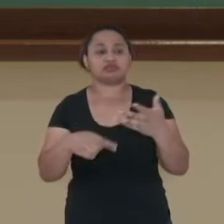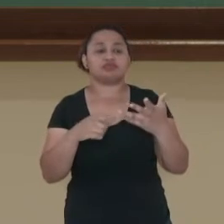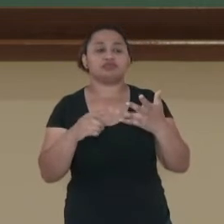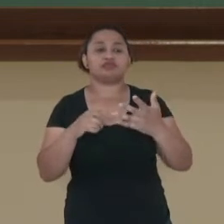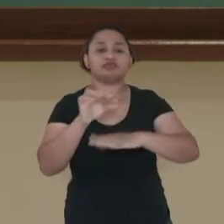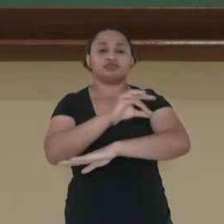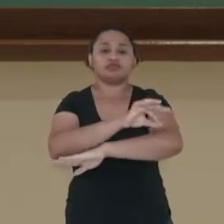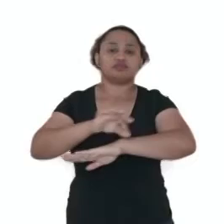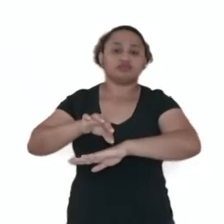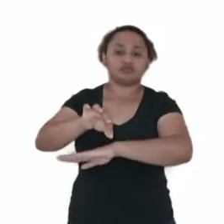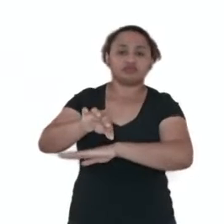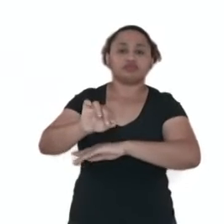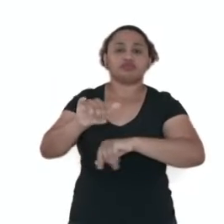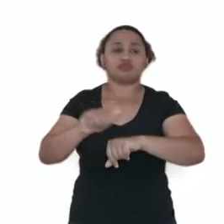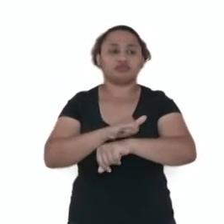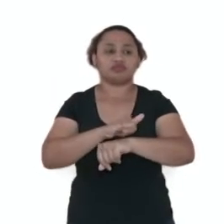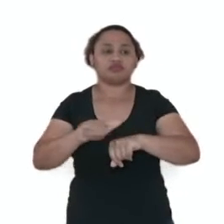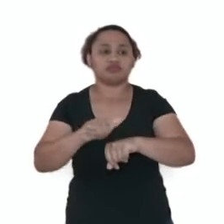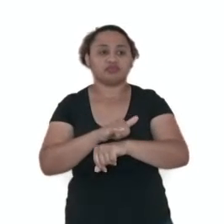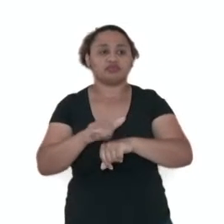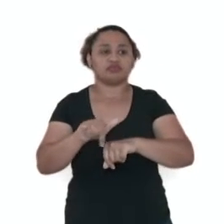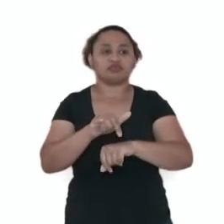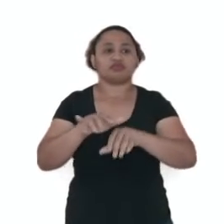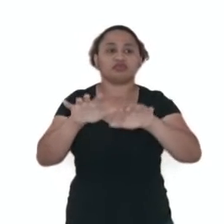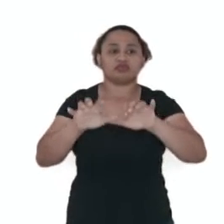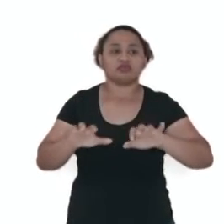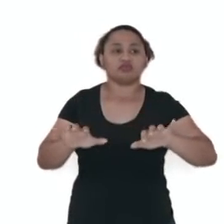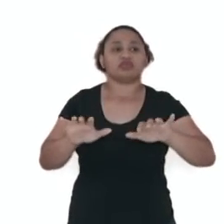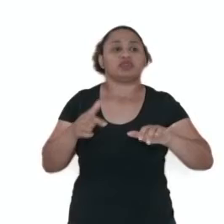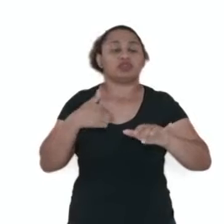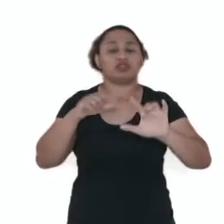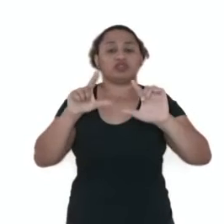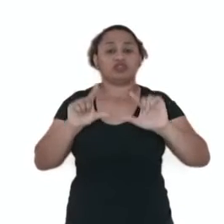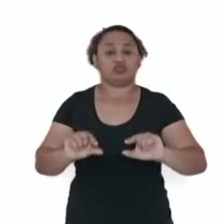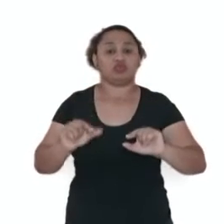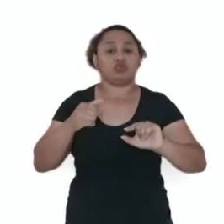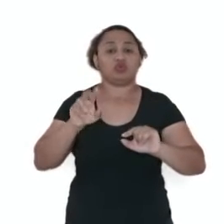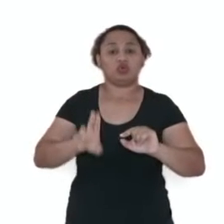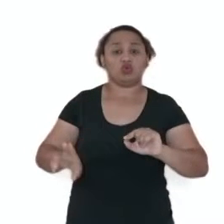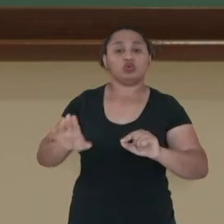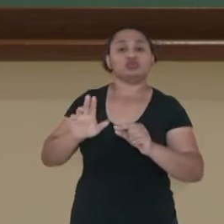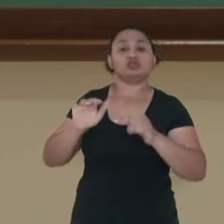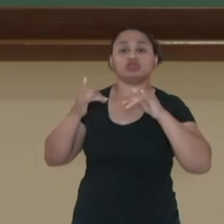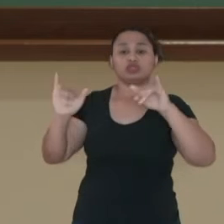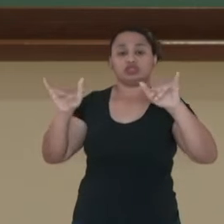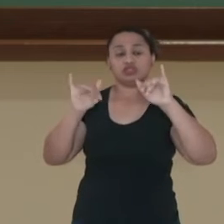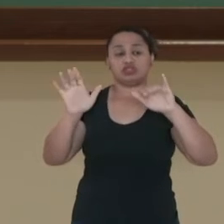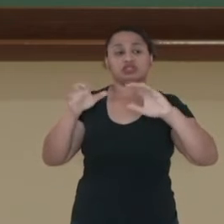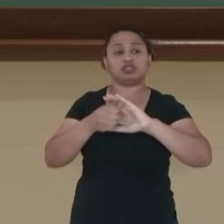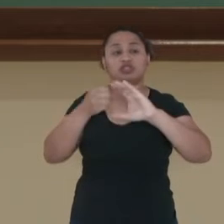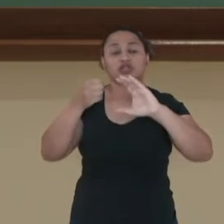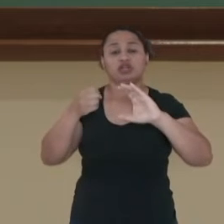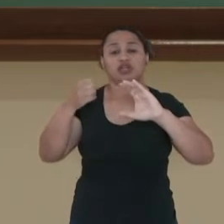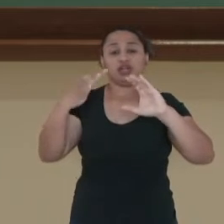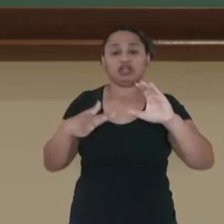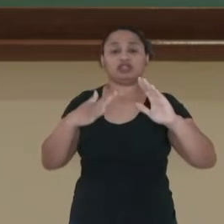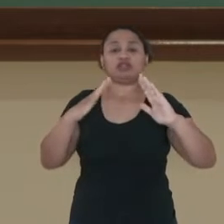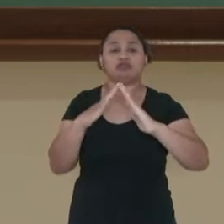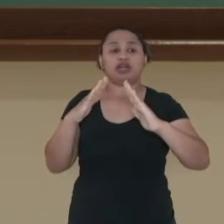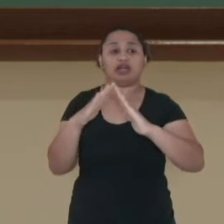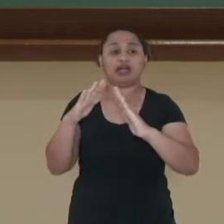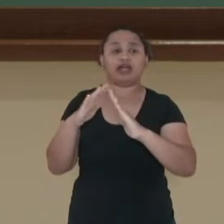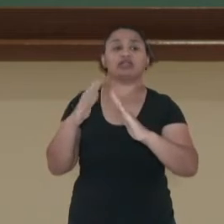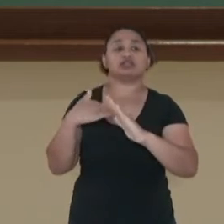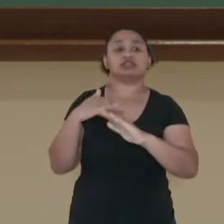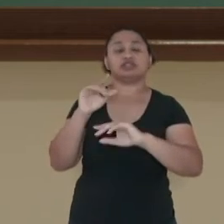arquitetura, estratégias de conforto térmico que visam um menor consumo de energia são características de uma casa chamada casa sustentável, um conceito